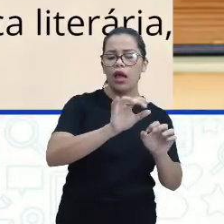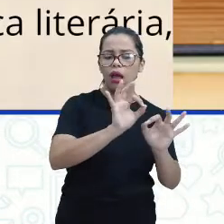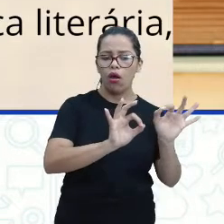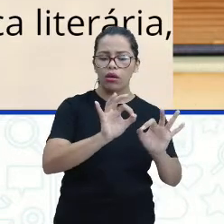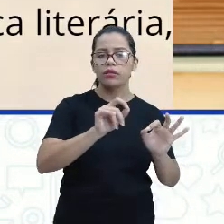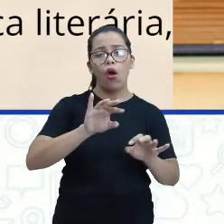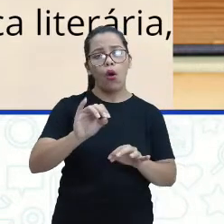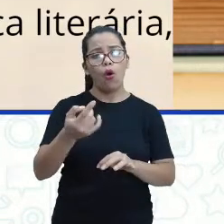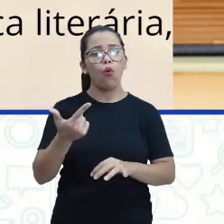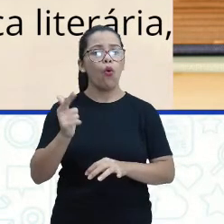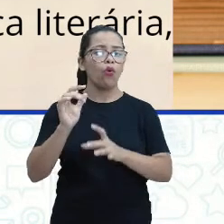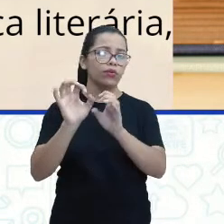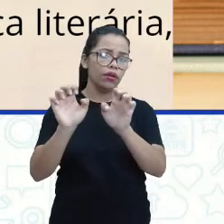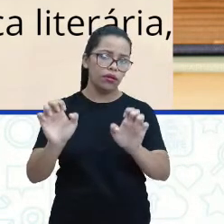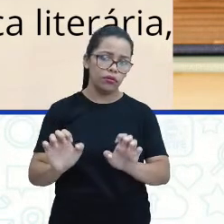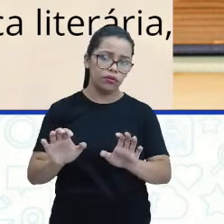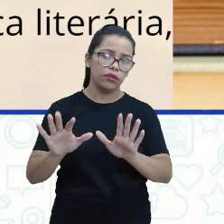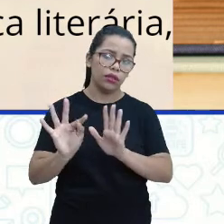estrutura.